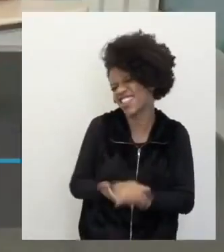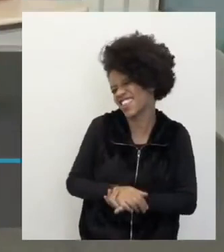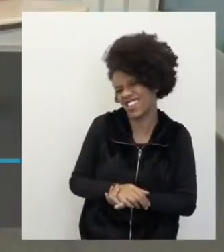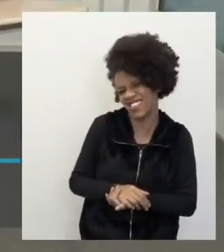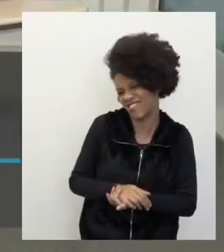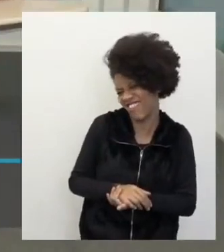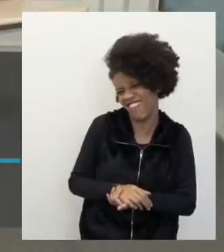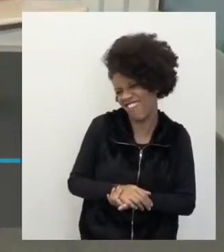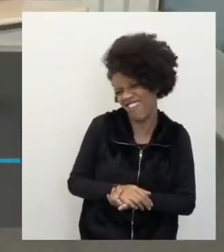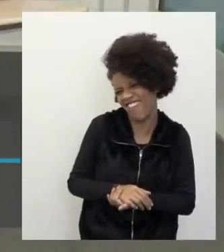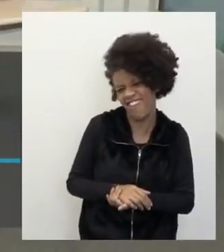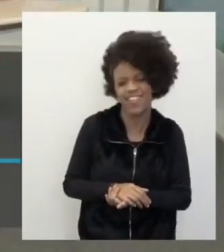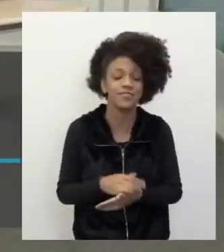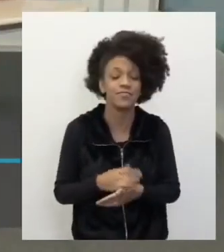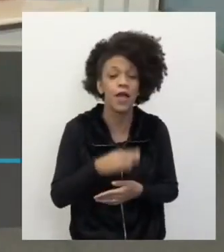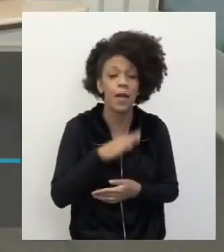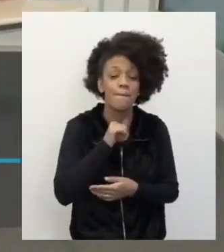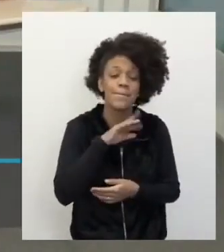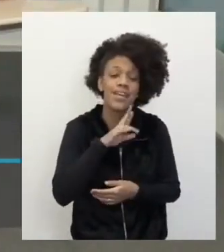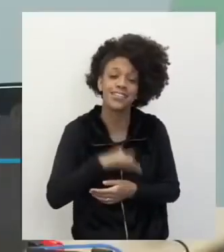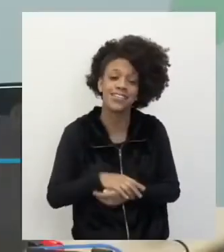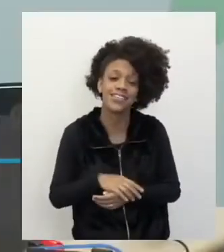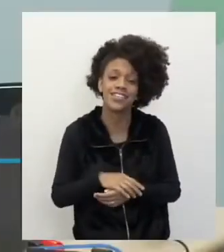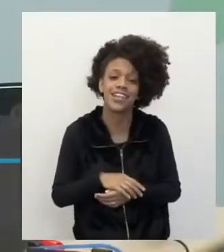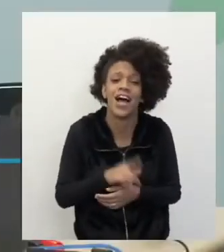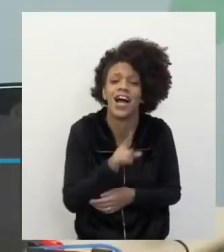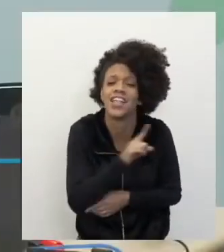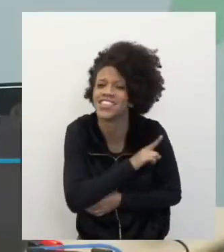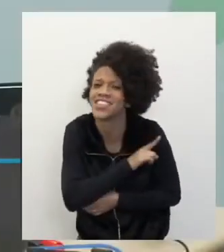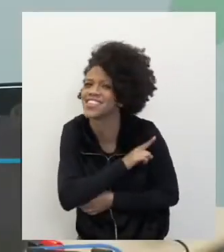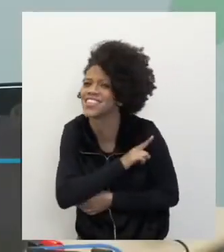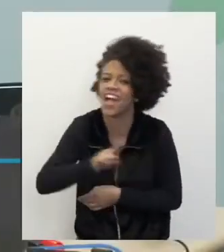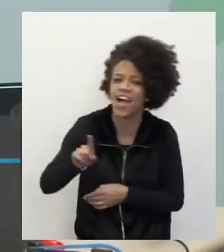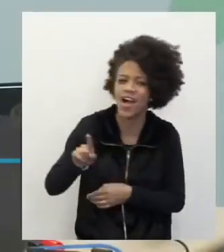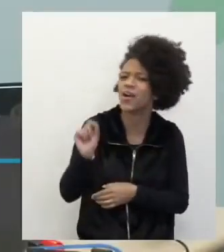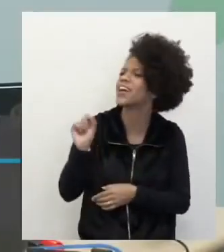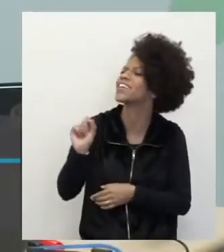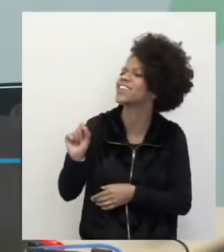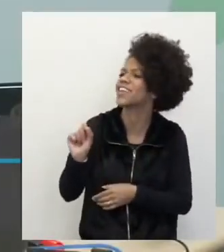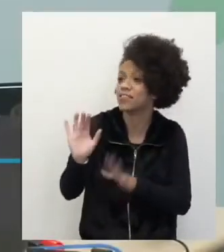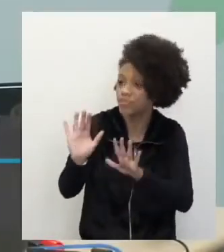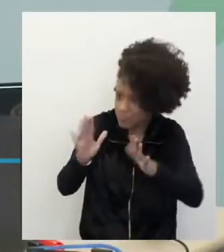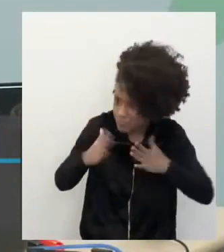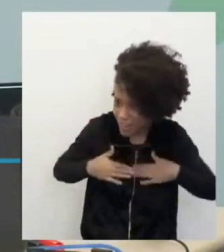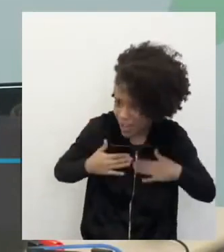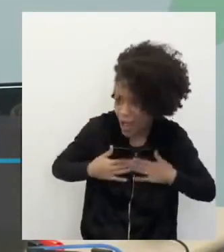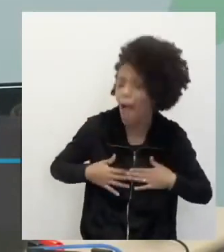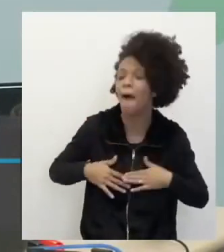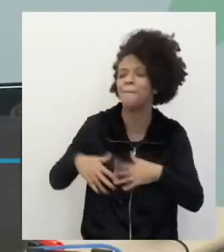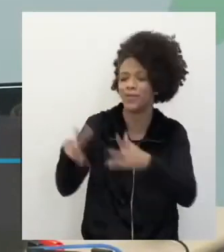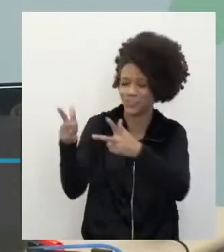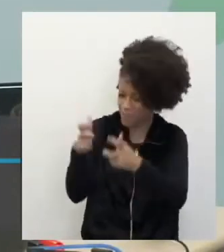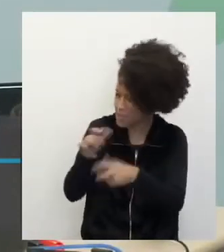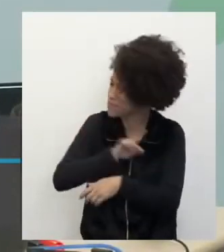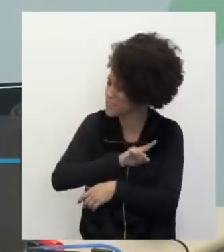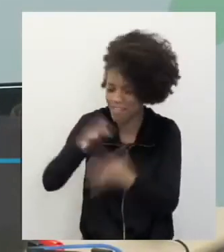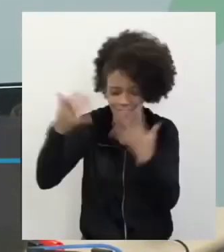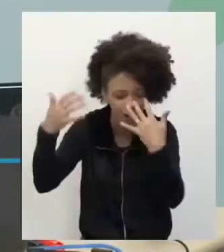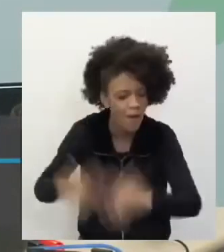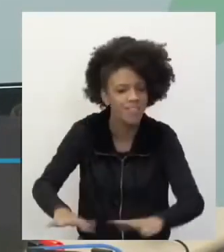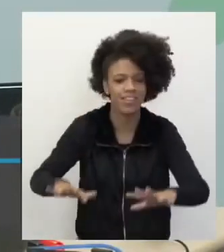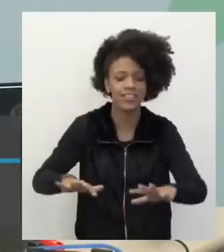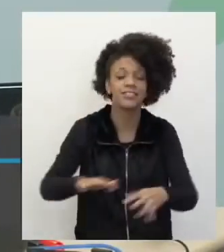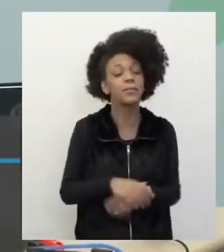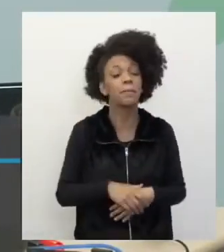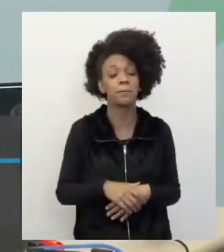eles estão querendo... esse talvez. Nossa, teve alguém que gritou. Não, quem foi você que gritou? Tá bom, tudo bem. Presta